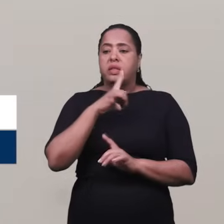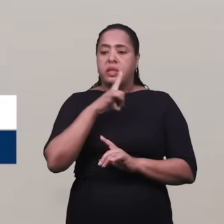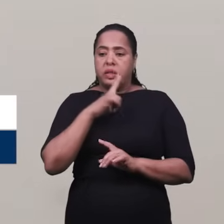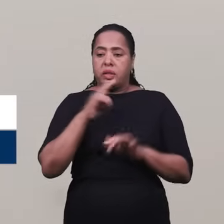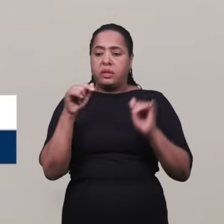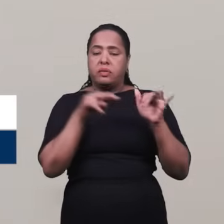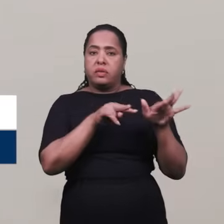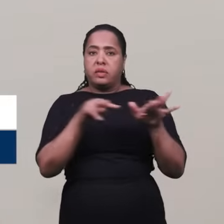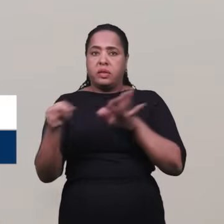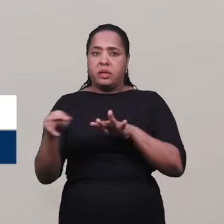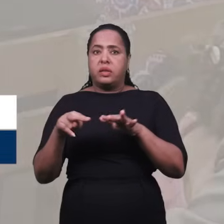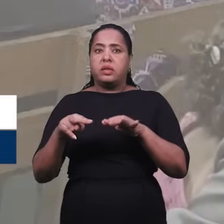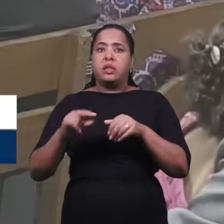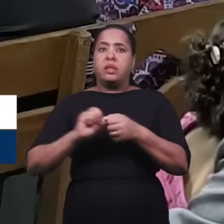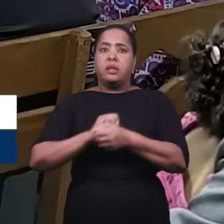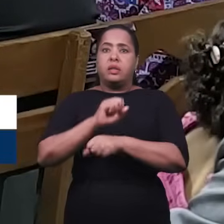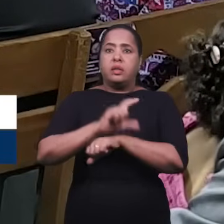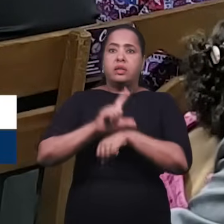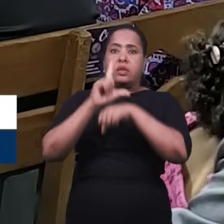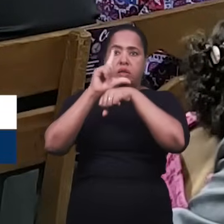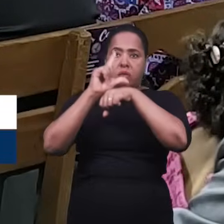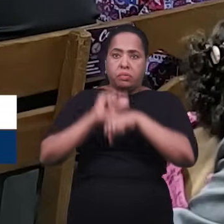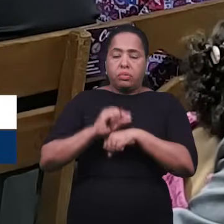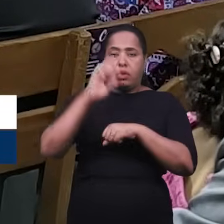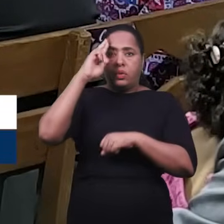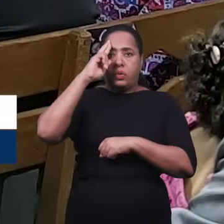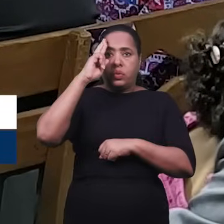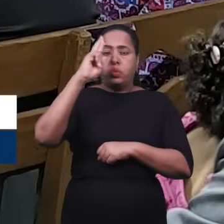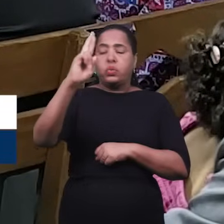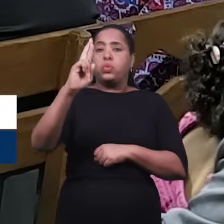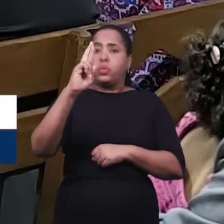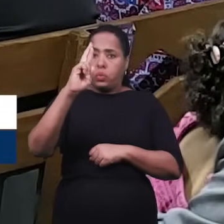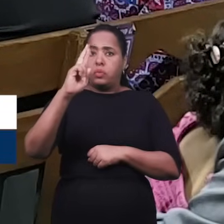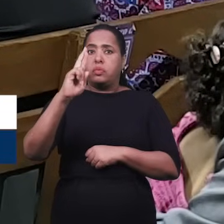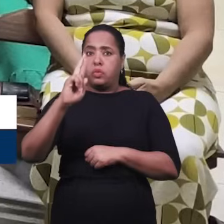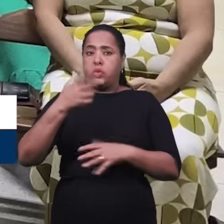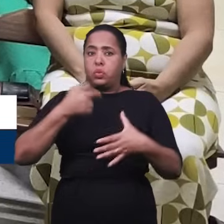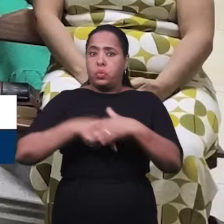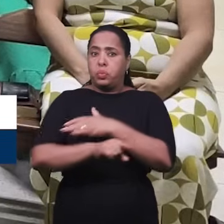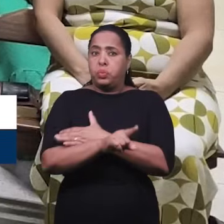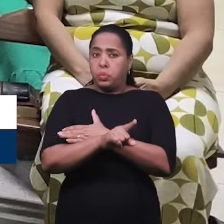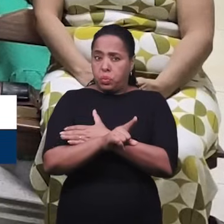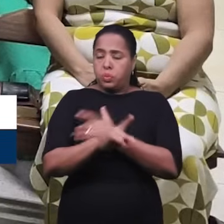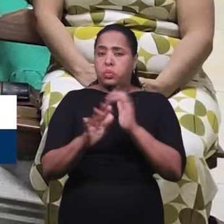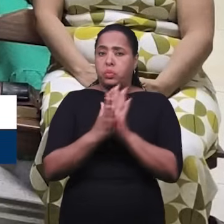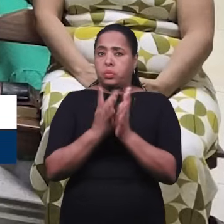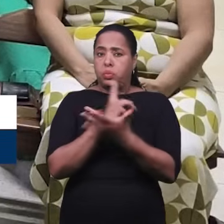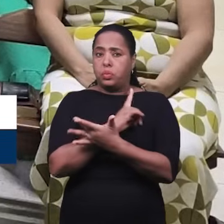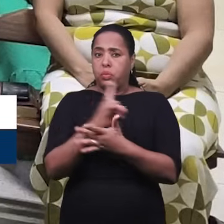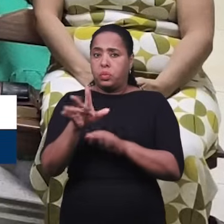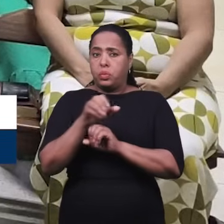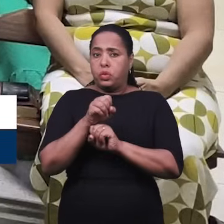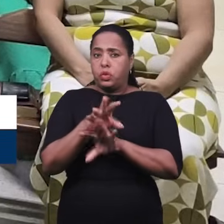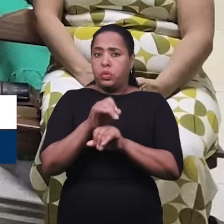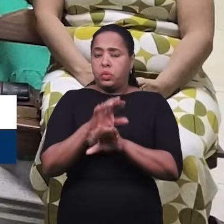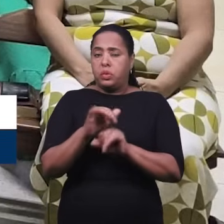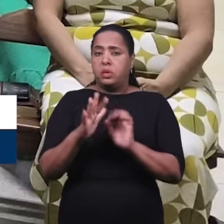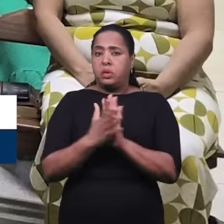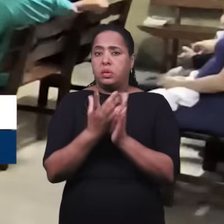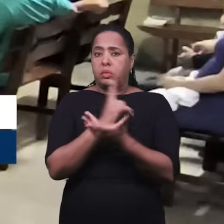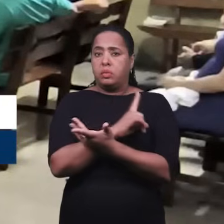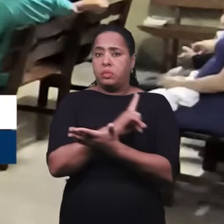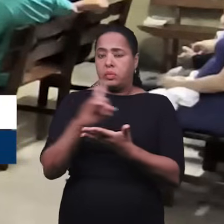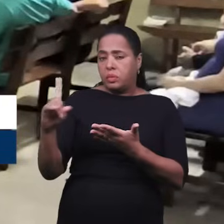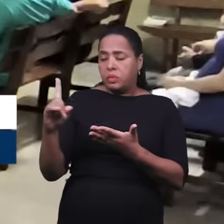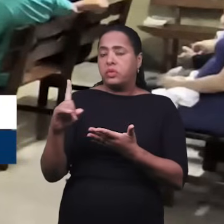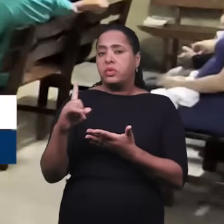tivemos ali também essa semana um mini seminário, onde o Senhor trouxe um aprofundamento da sua palavra, um aprofundamento dos ensinos da